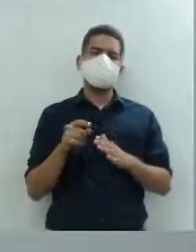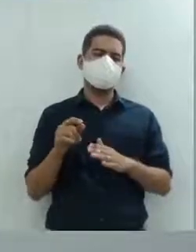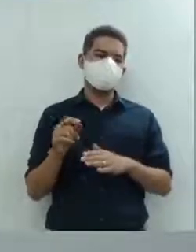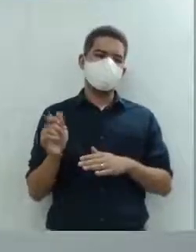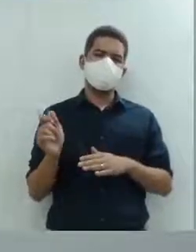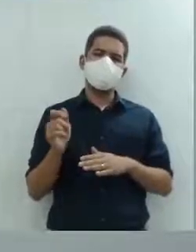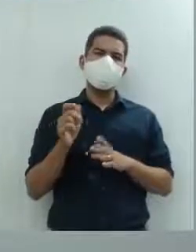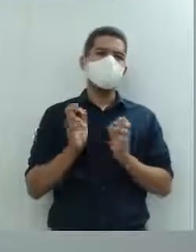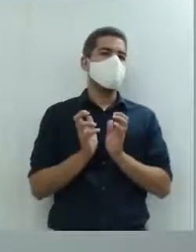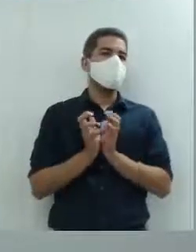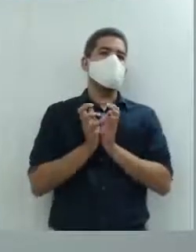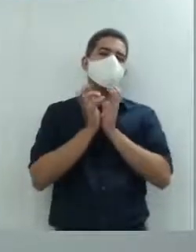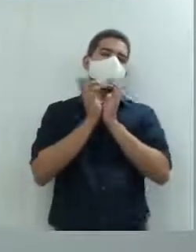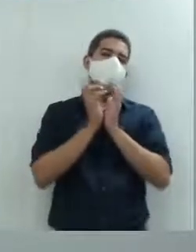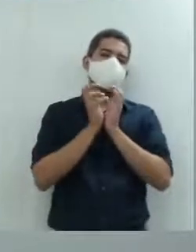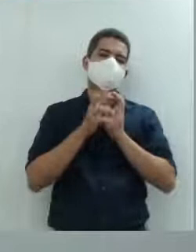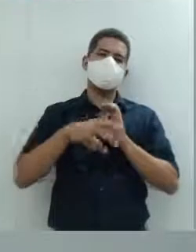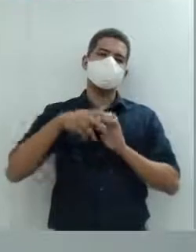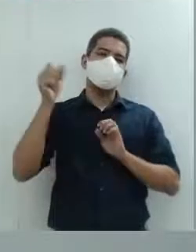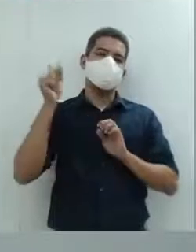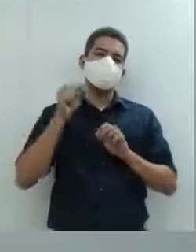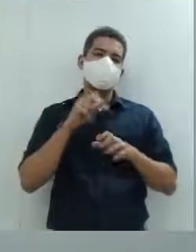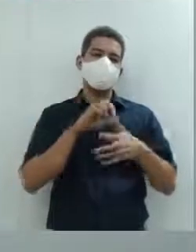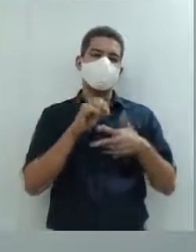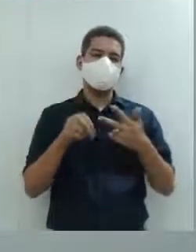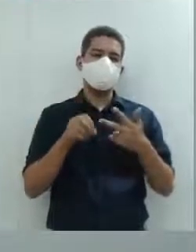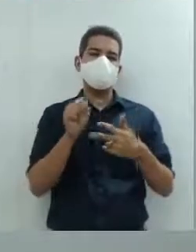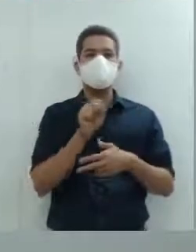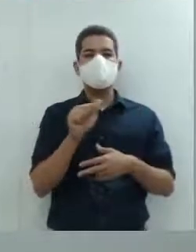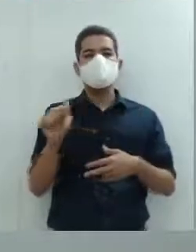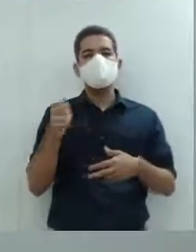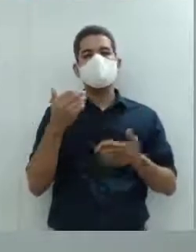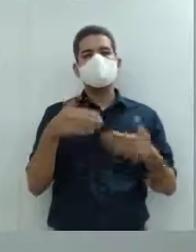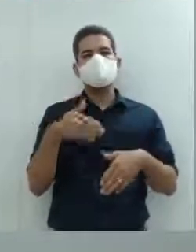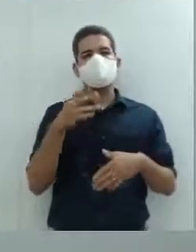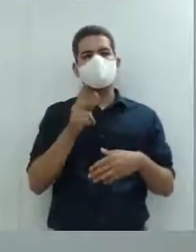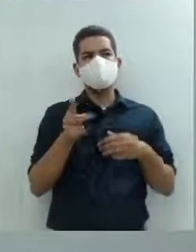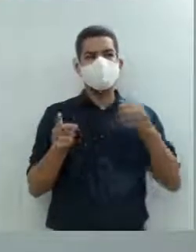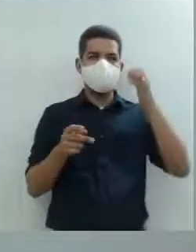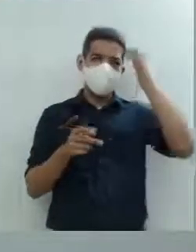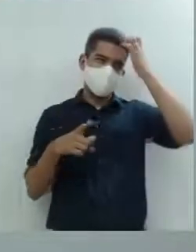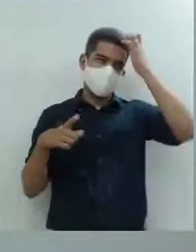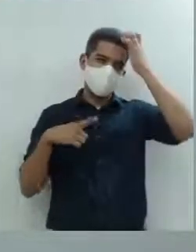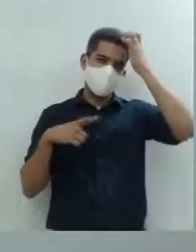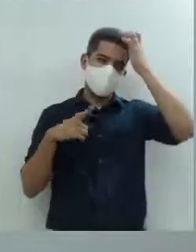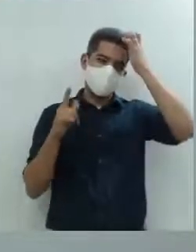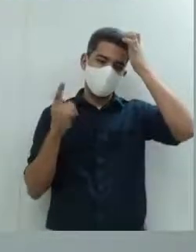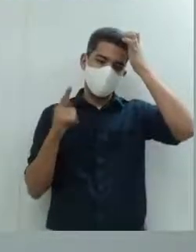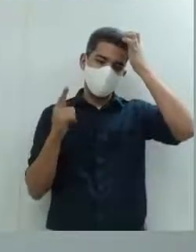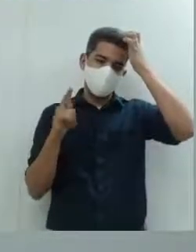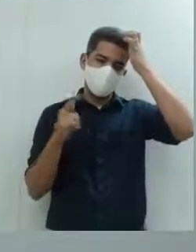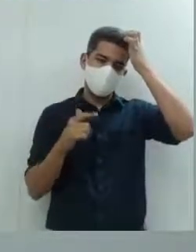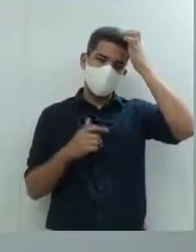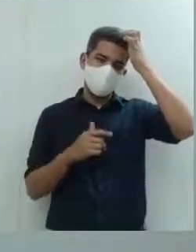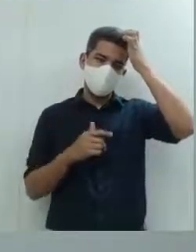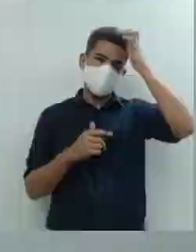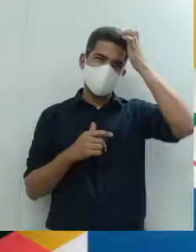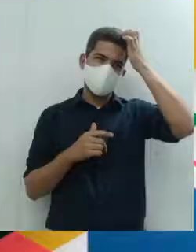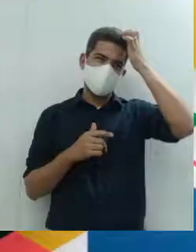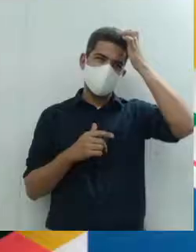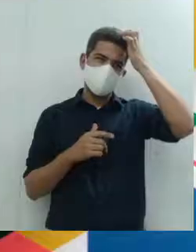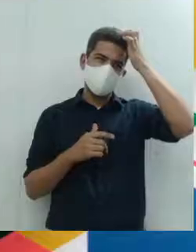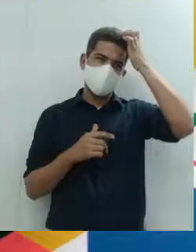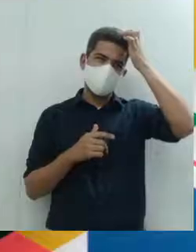de vestibular, de provas de professor, porque esse assunto caracteriza a geografia física, tá? Vamos entender a latitude,